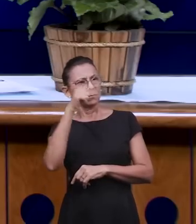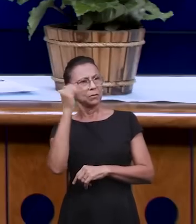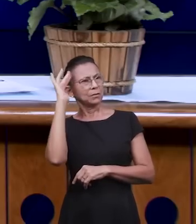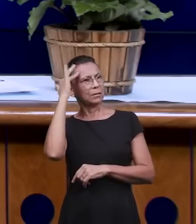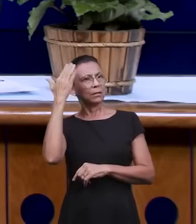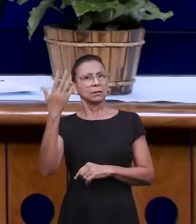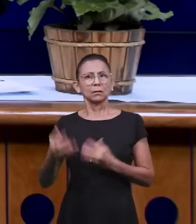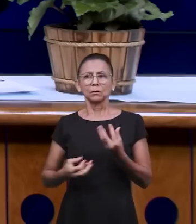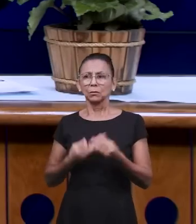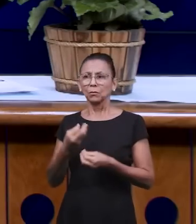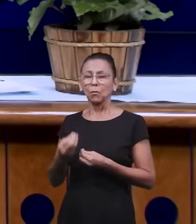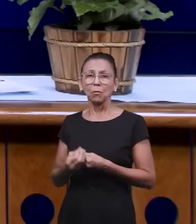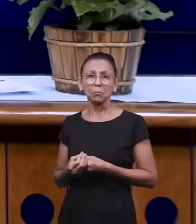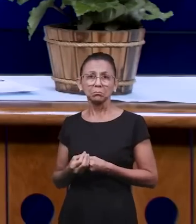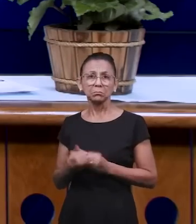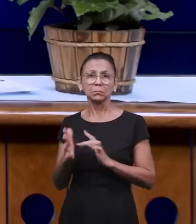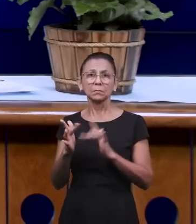grego.